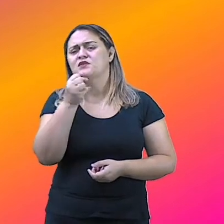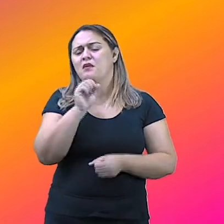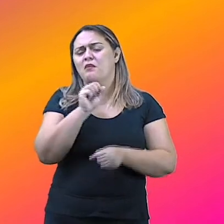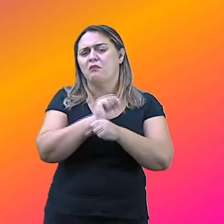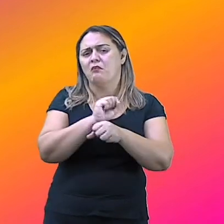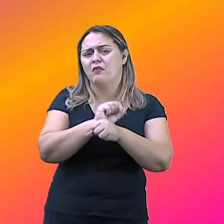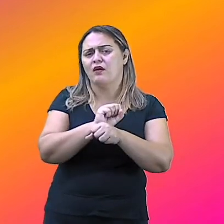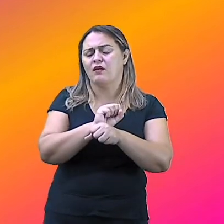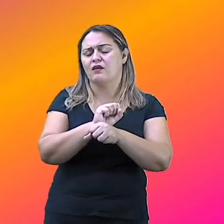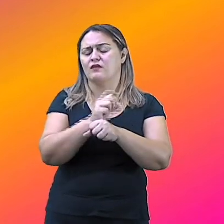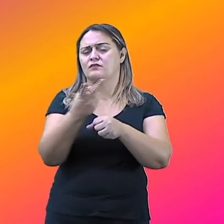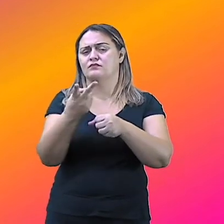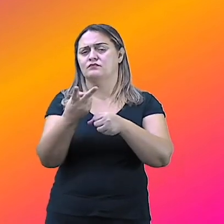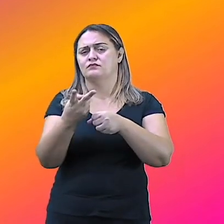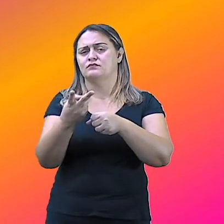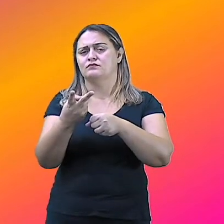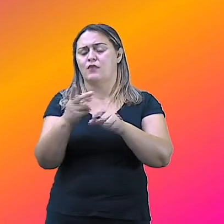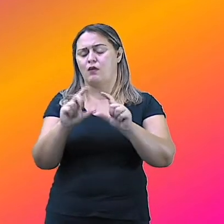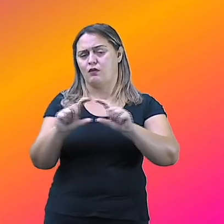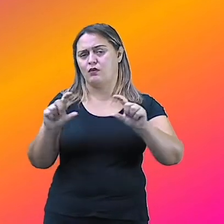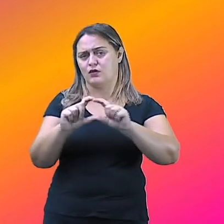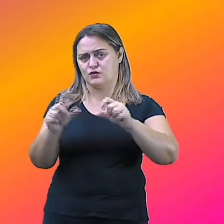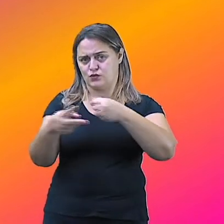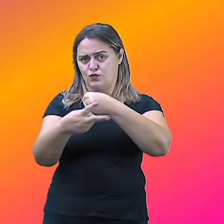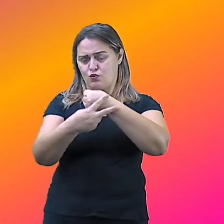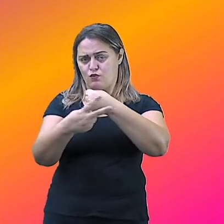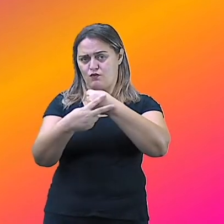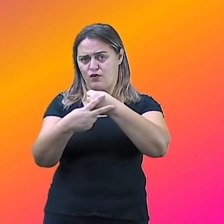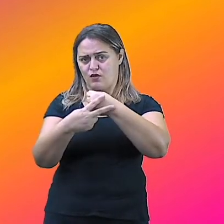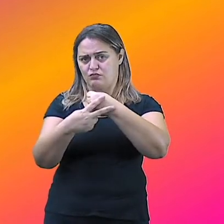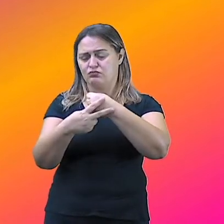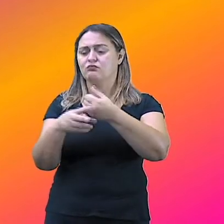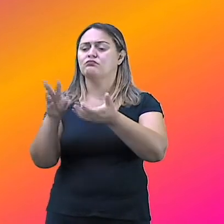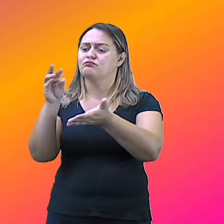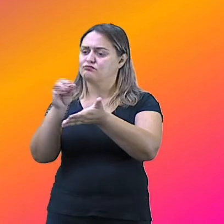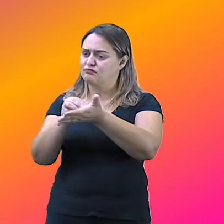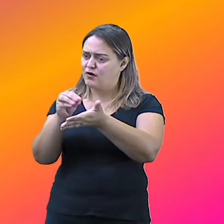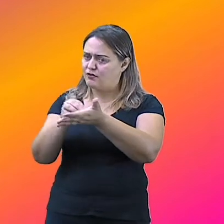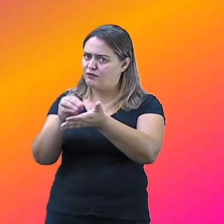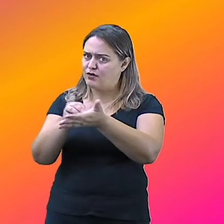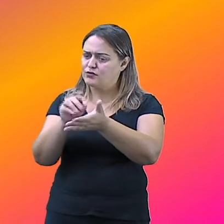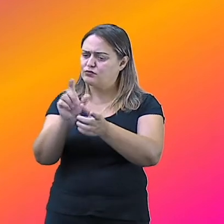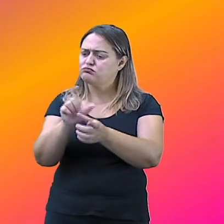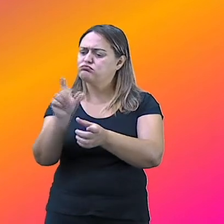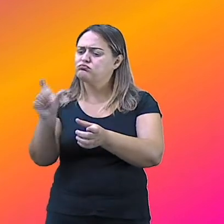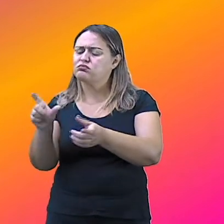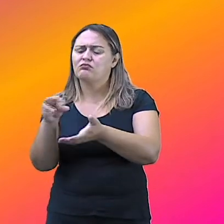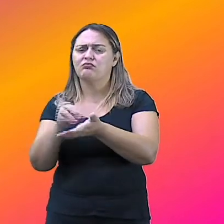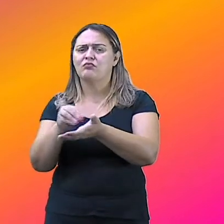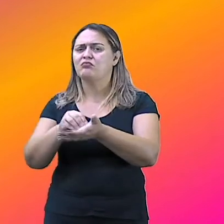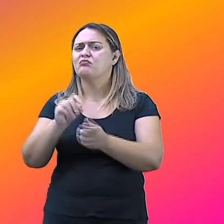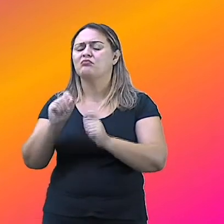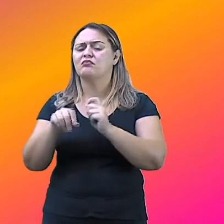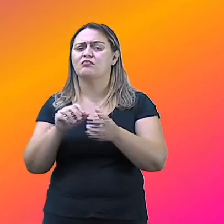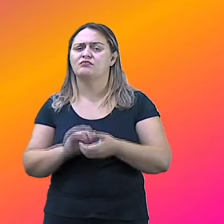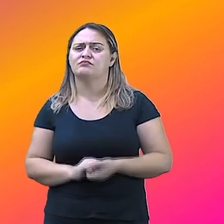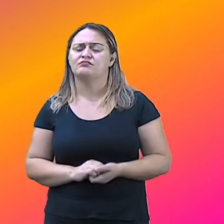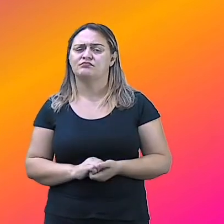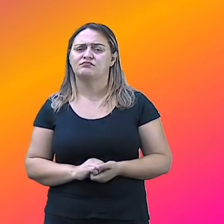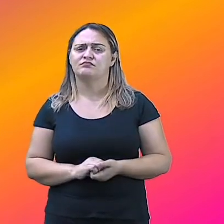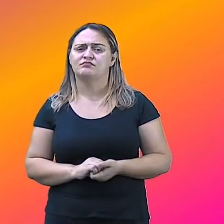no verbo, também exige, um complemento. Mas esse complemento aí, ele não vai